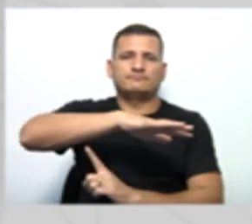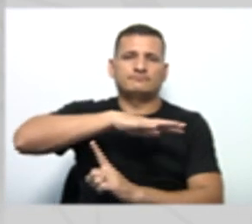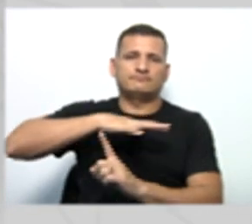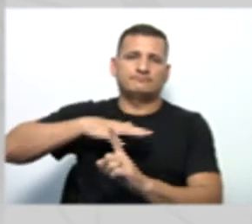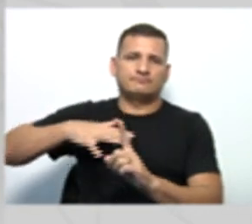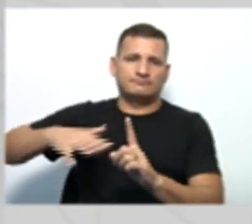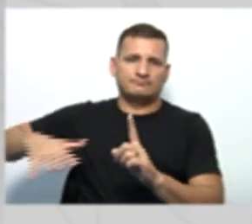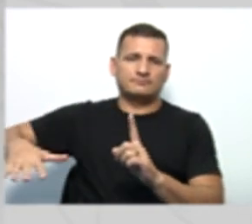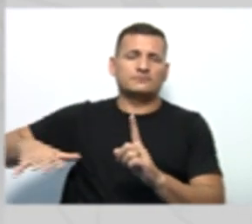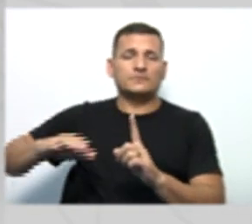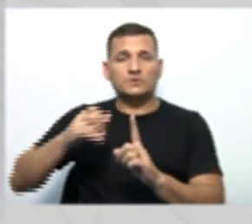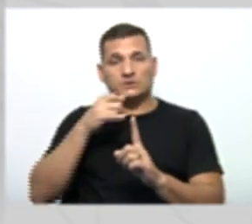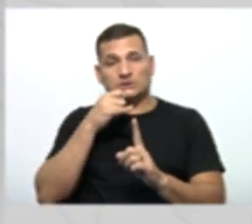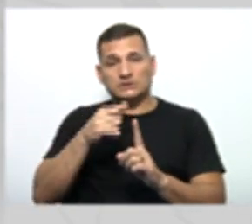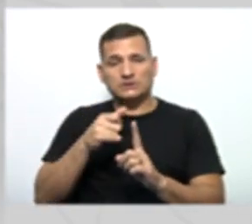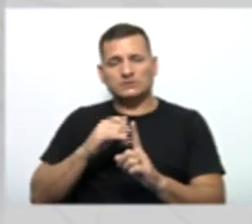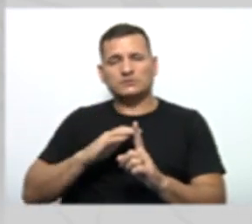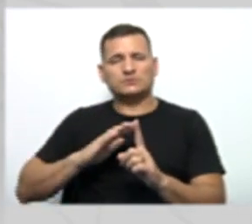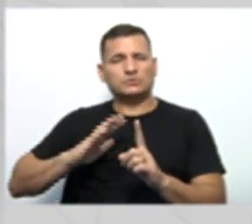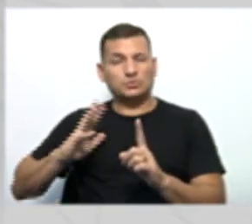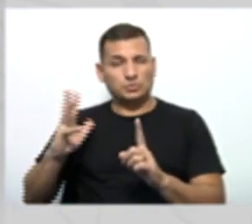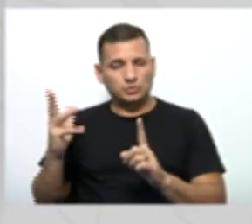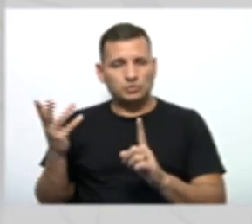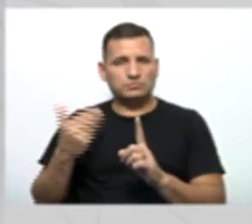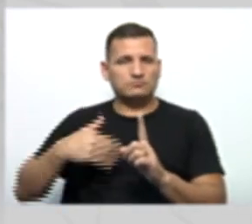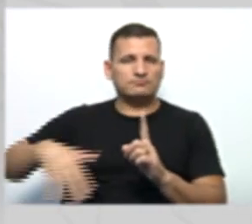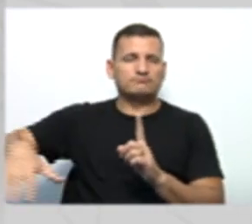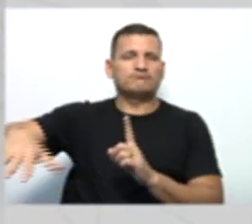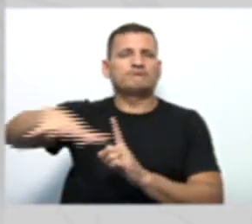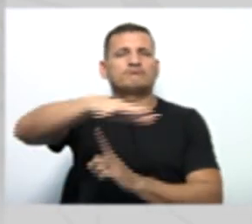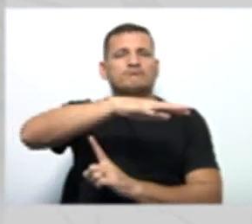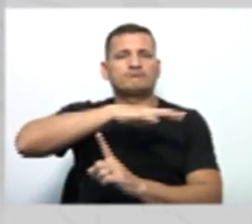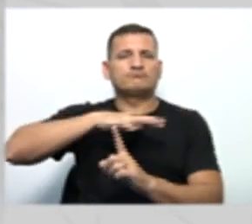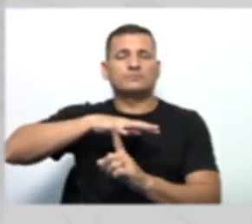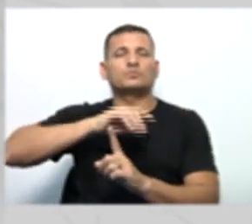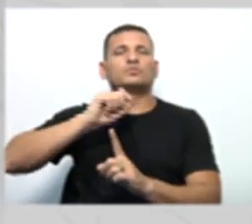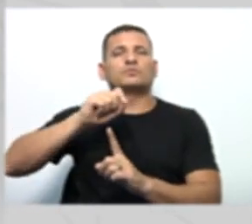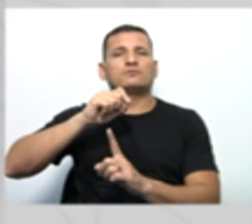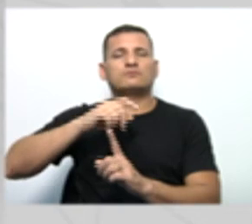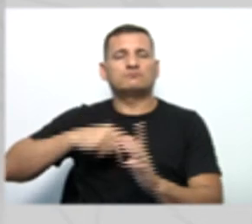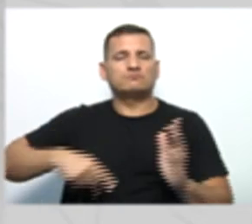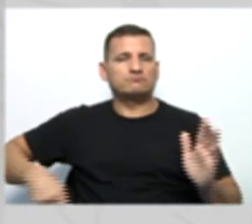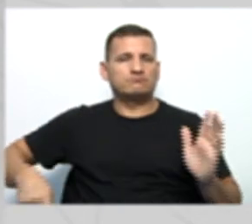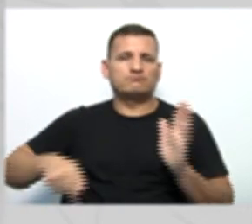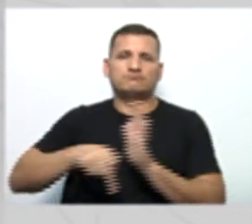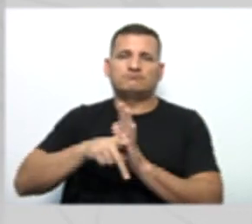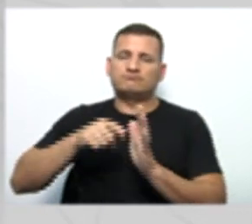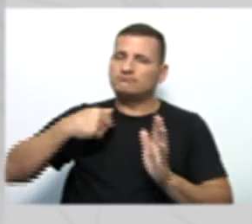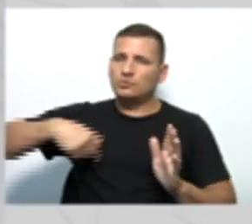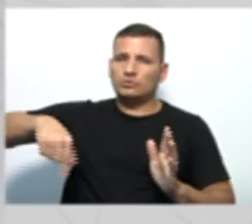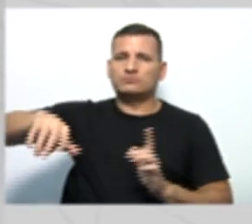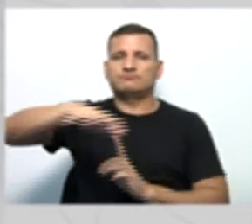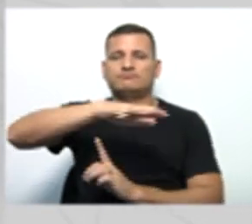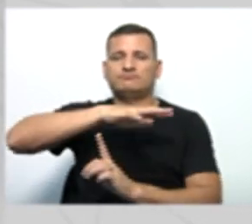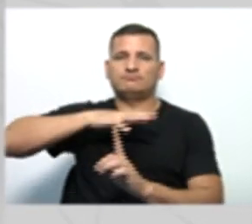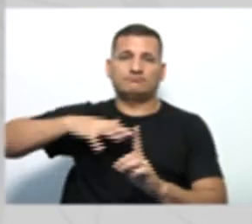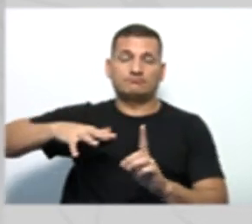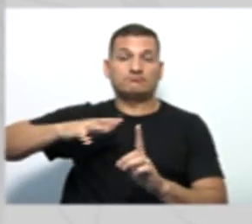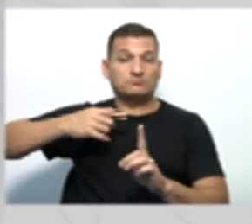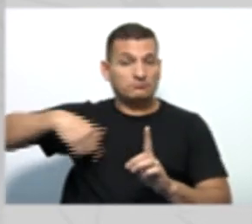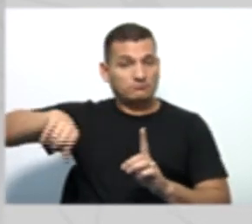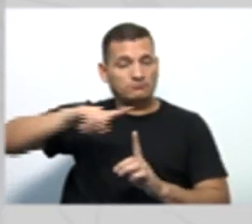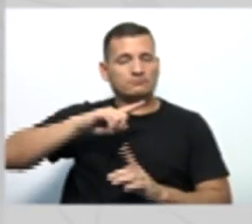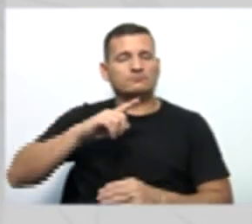que está ao nosso redor, ele é considerado um bem que pertence a todos nós. Então, todos nós temos a